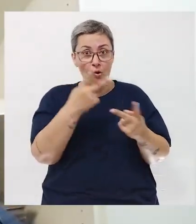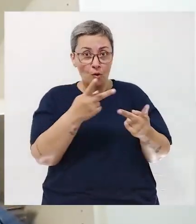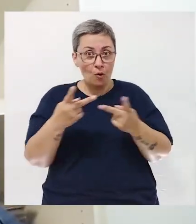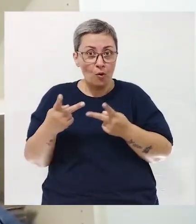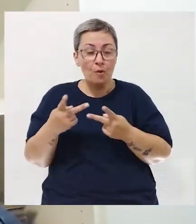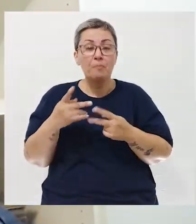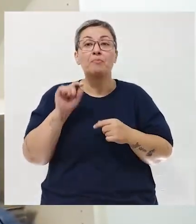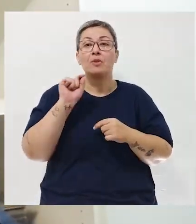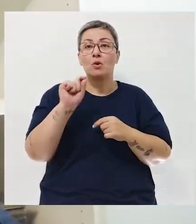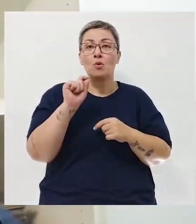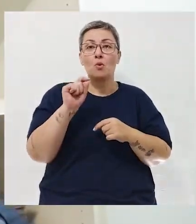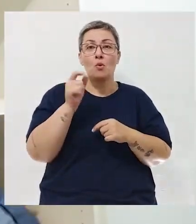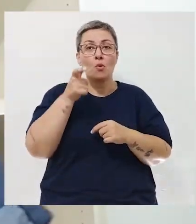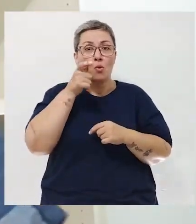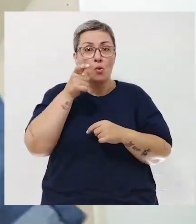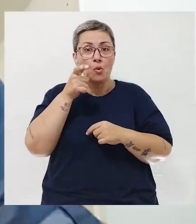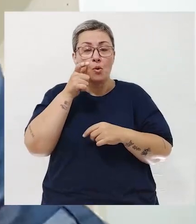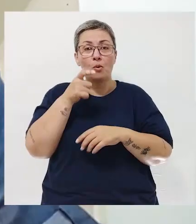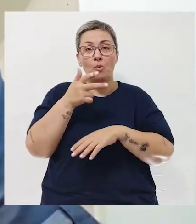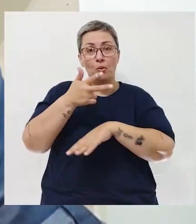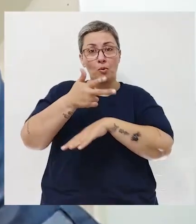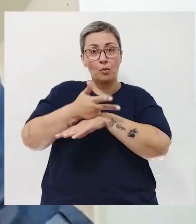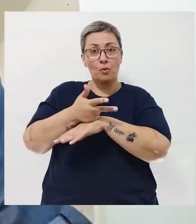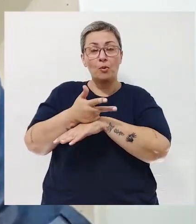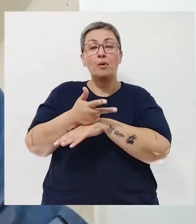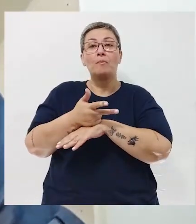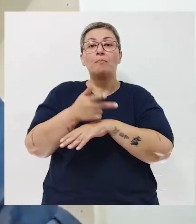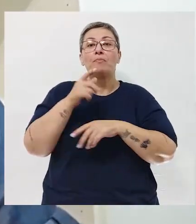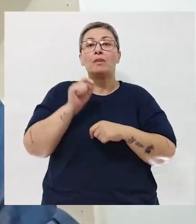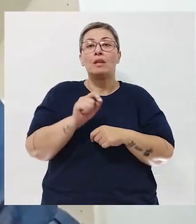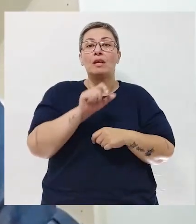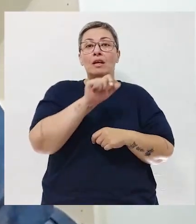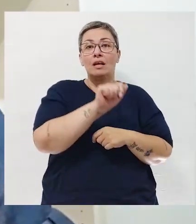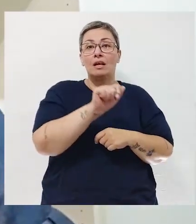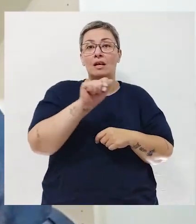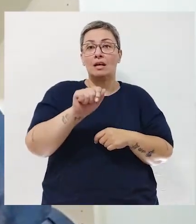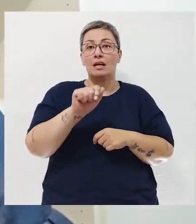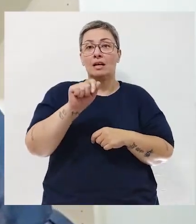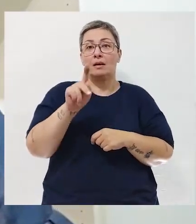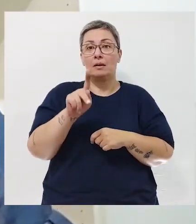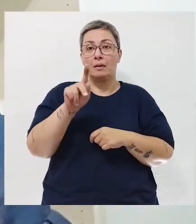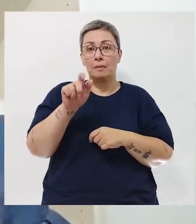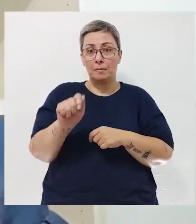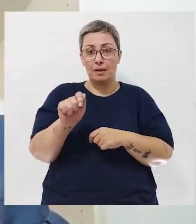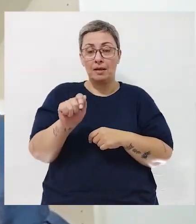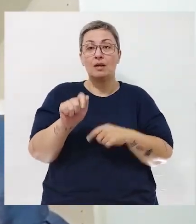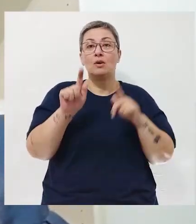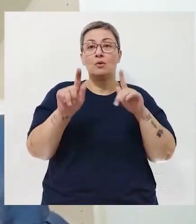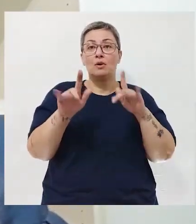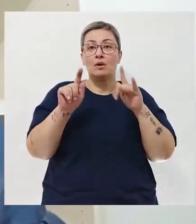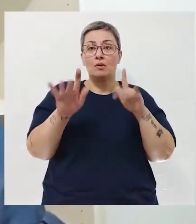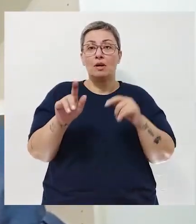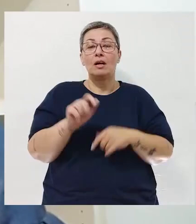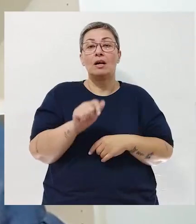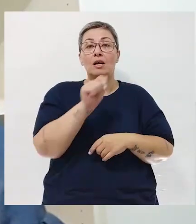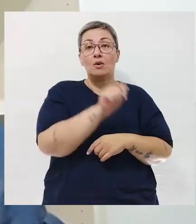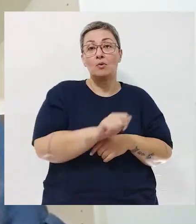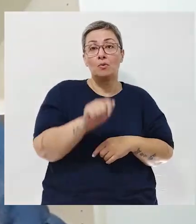convidar agora para assistir um vídeo da AAPA Guarulhos, que